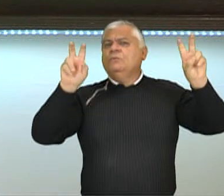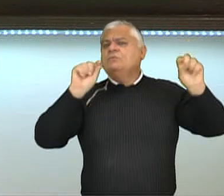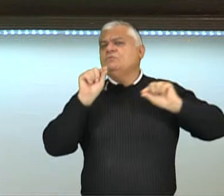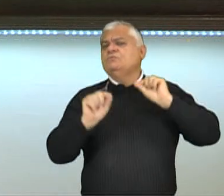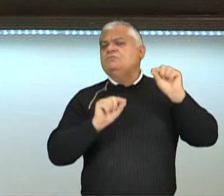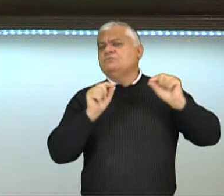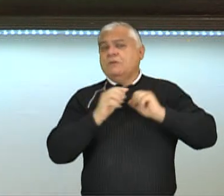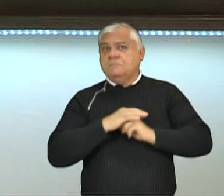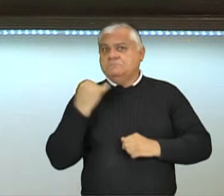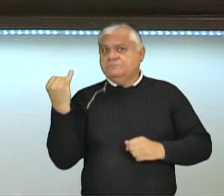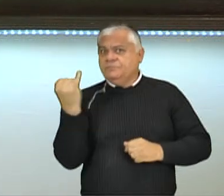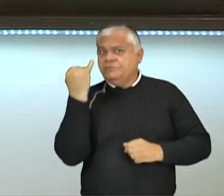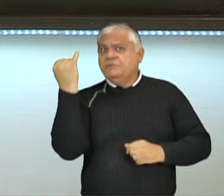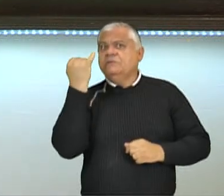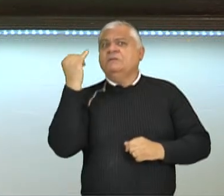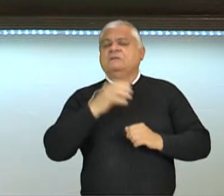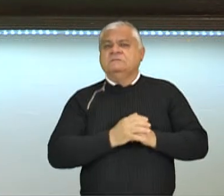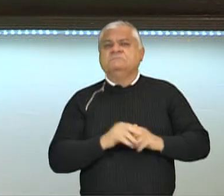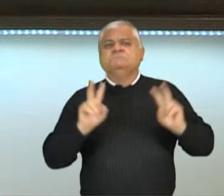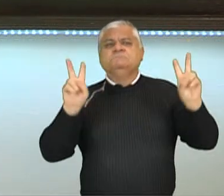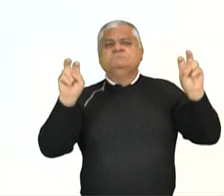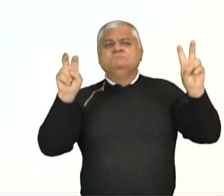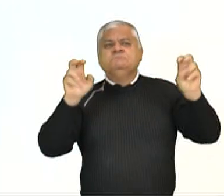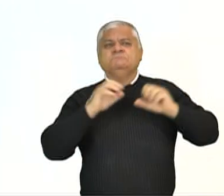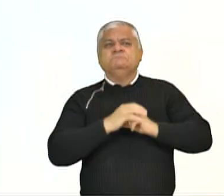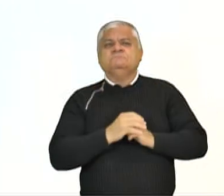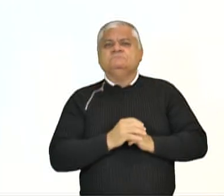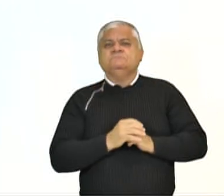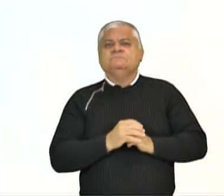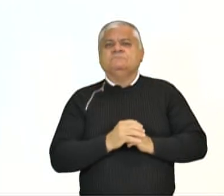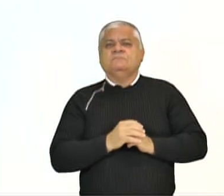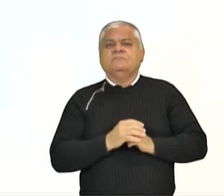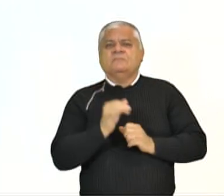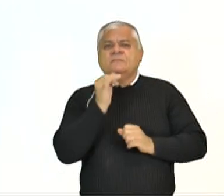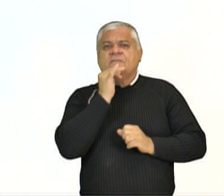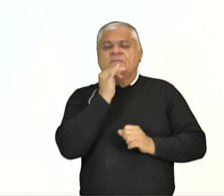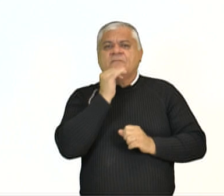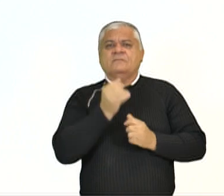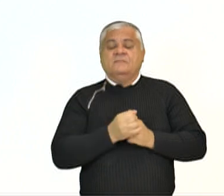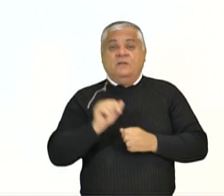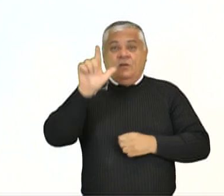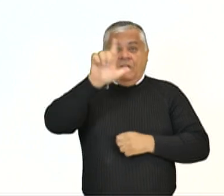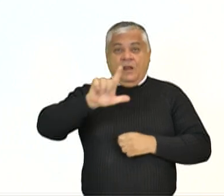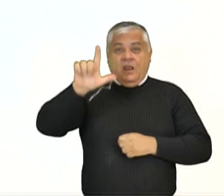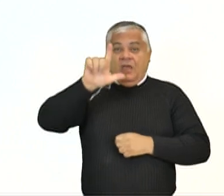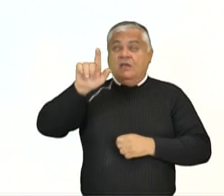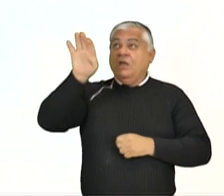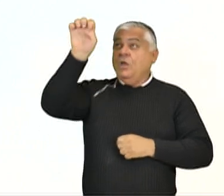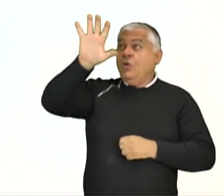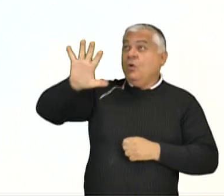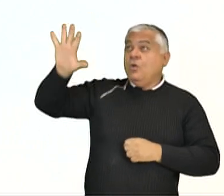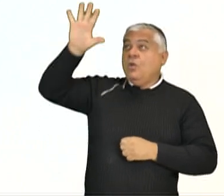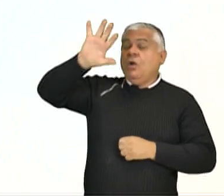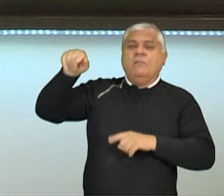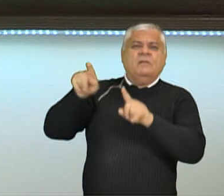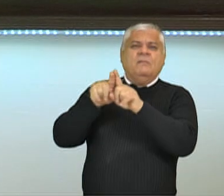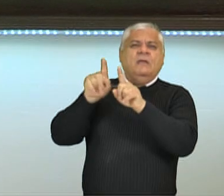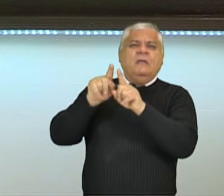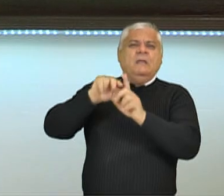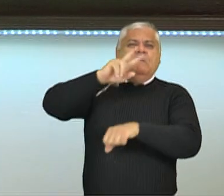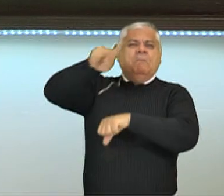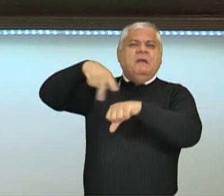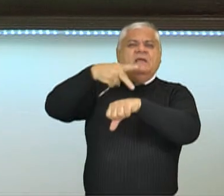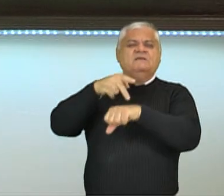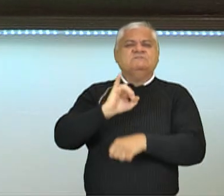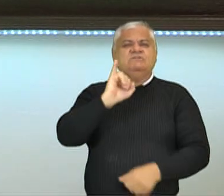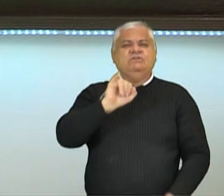hoje, importantíssimo, nós vamos tratar sobre o Leste Europeu e o caso da antiga